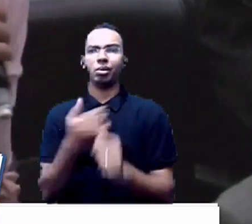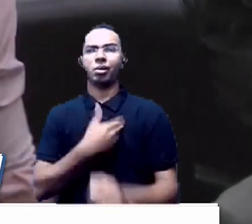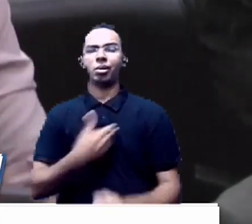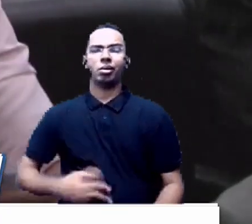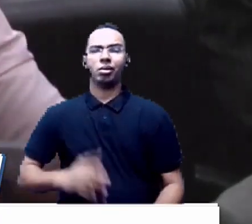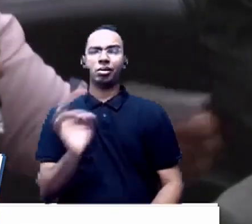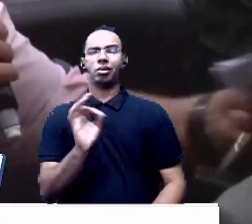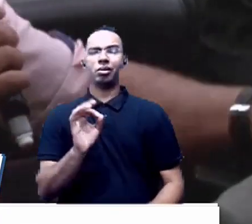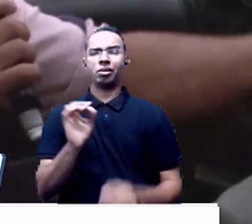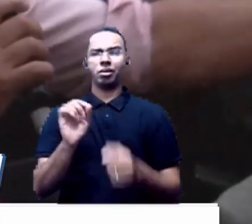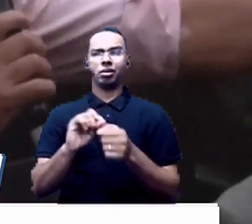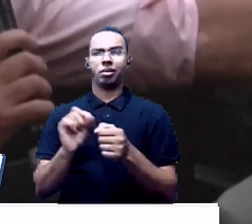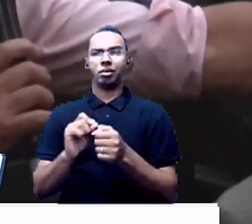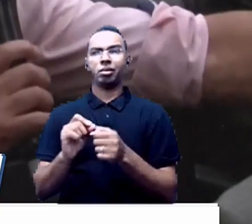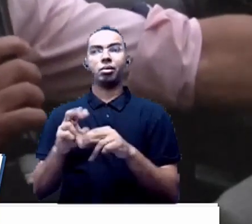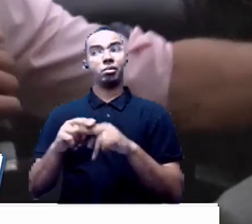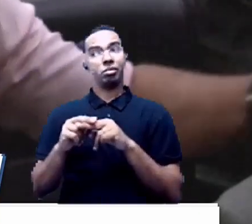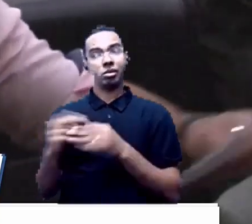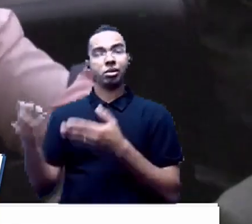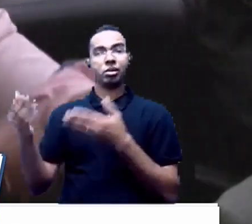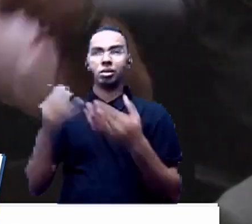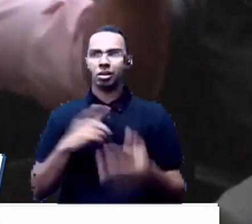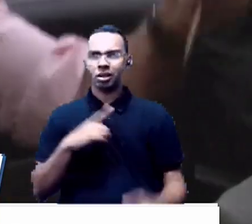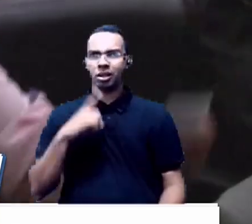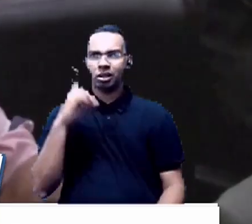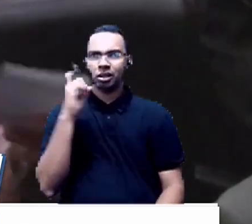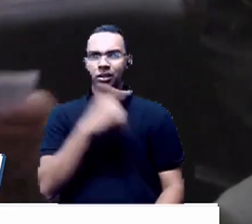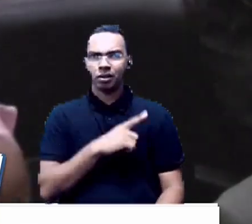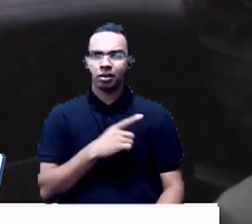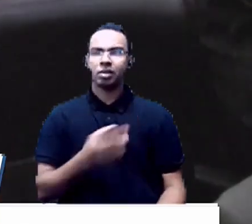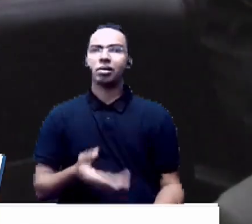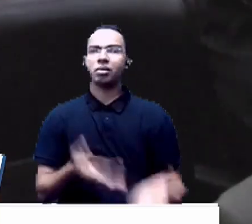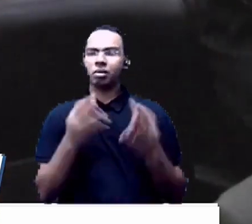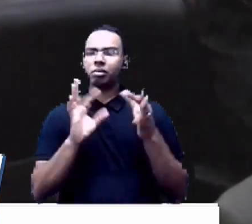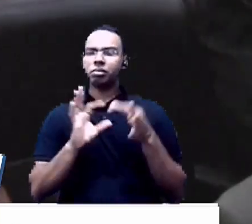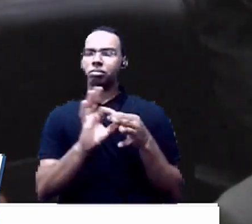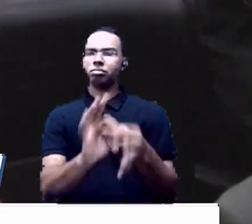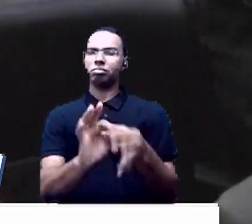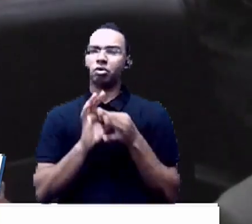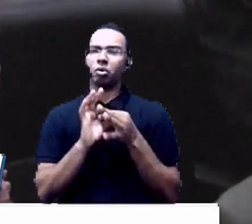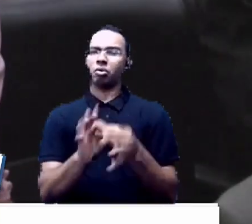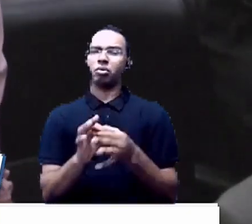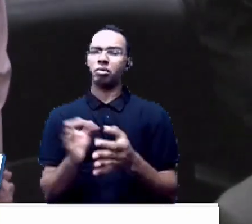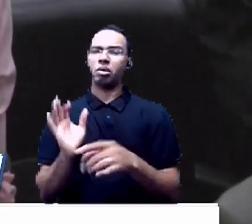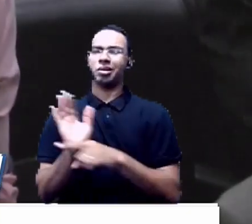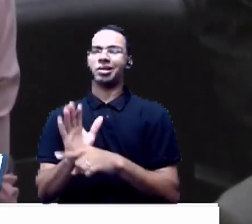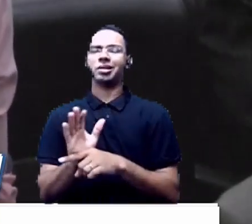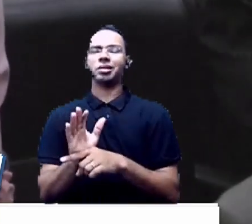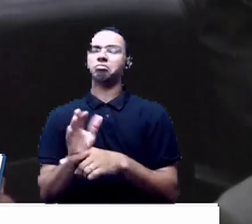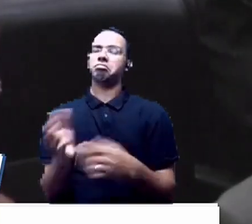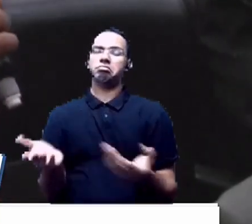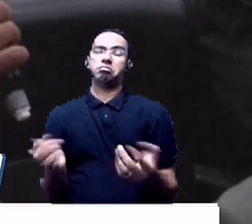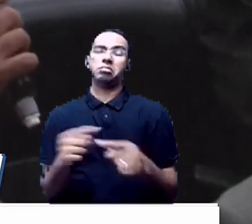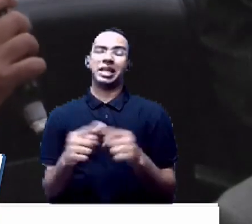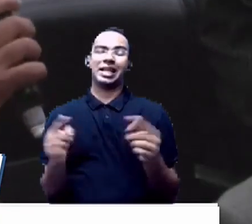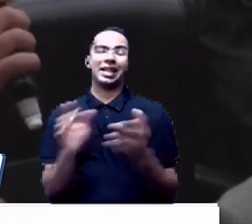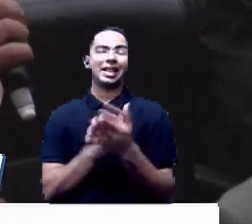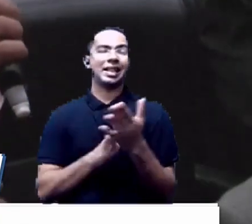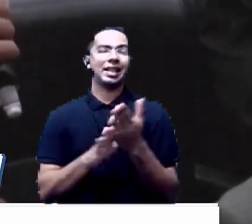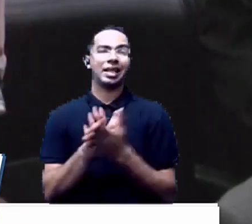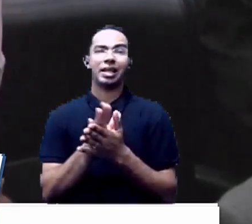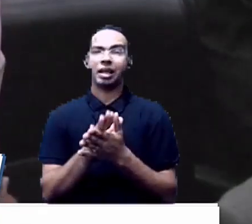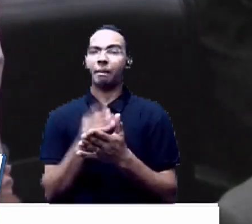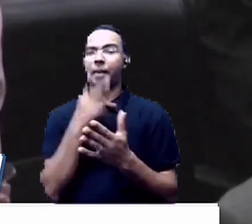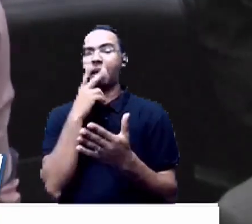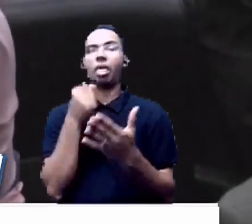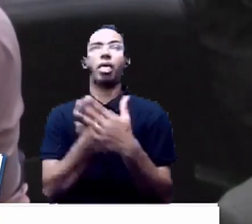menos convoca, olha gente, está tendo dificuldade, vamos nos unir para fazer isso, isso, nada. Então fica falando assim, a gente está